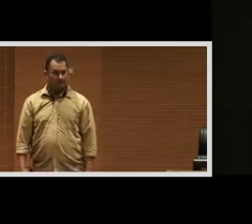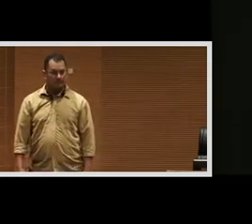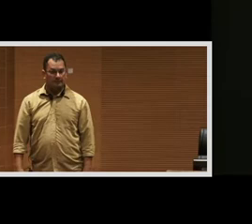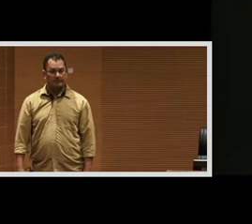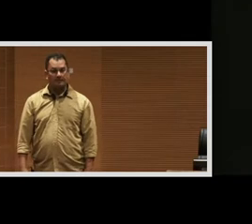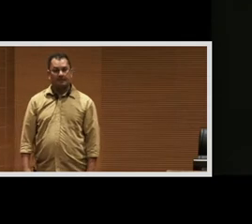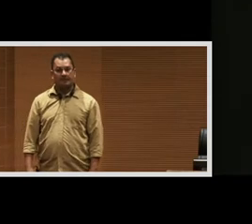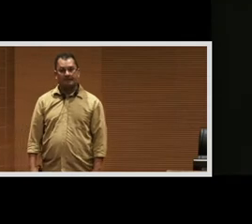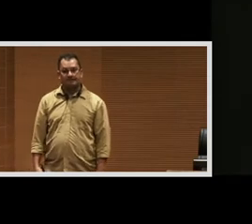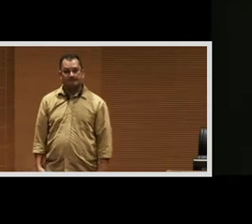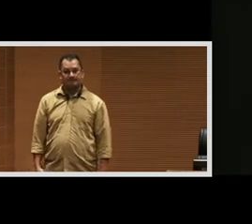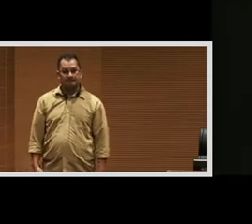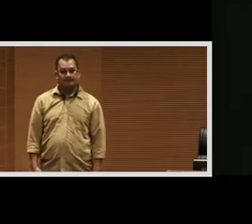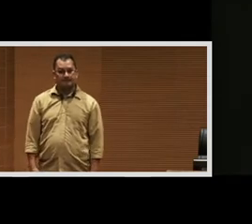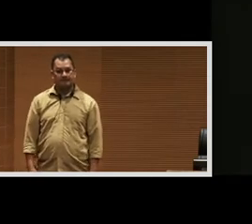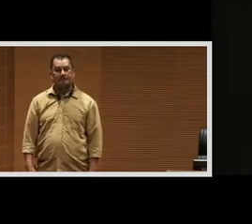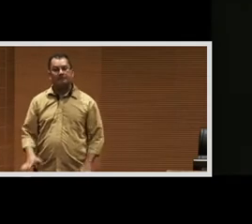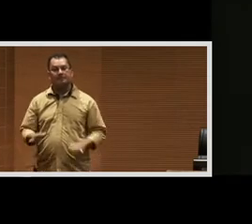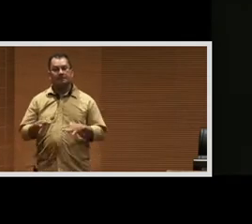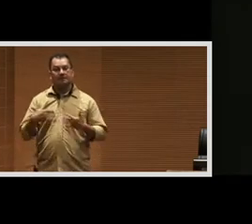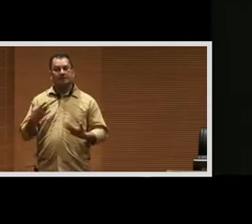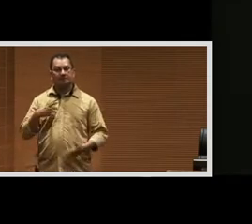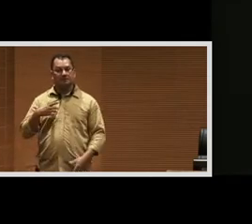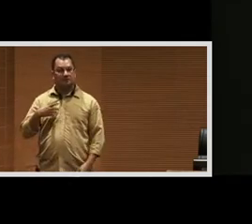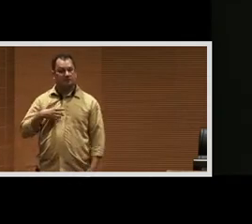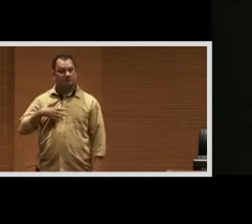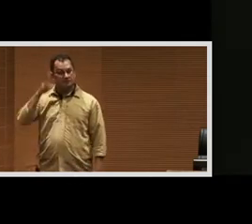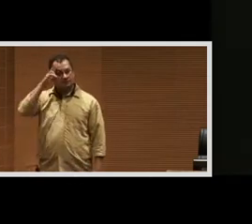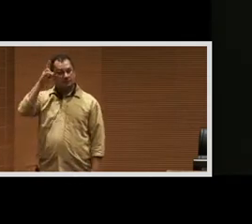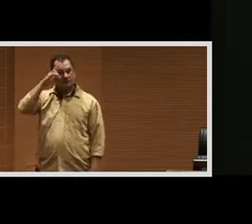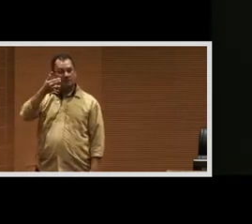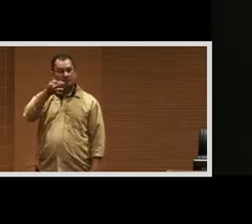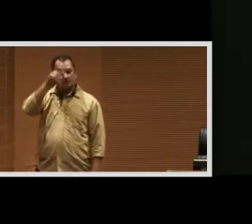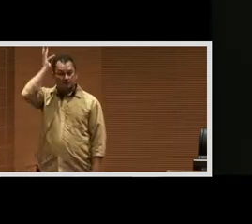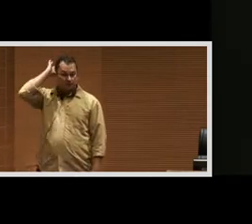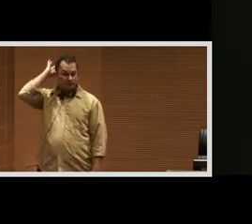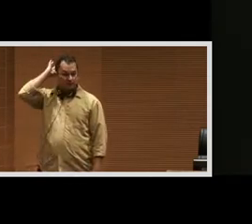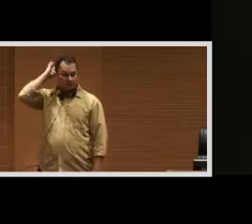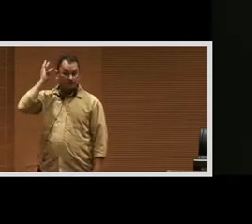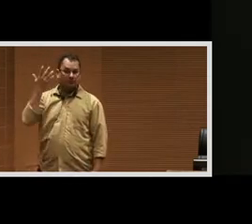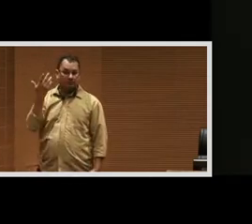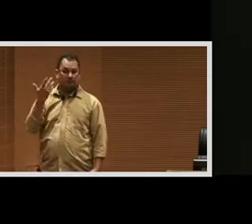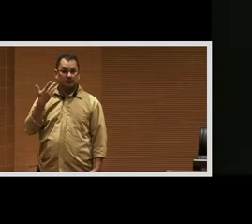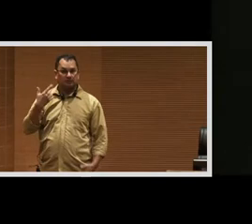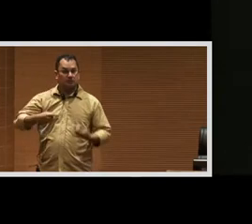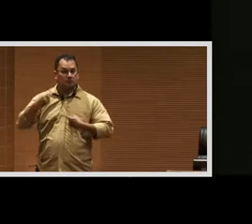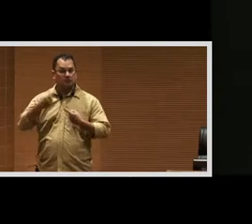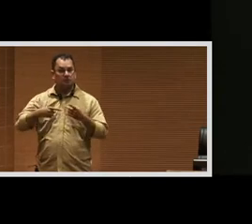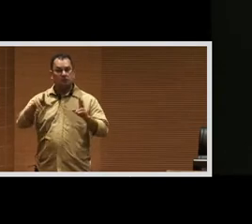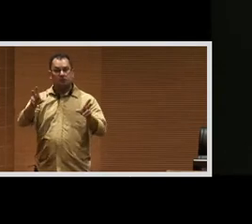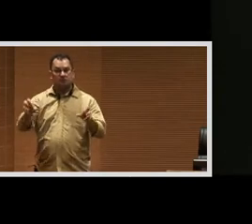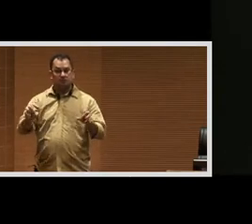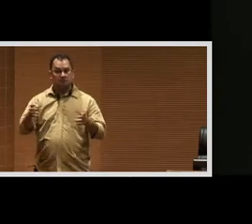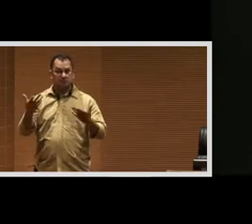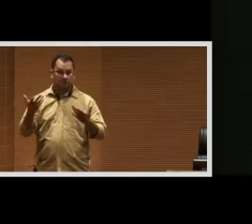E aí, a gente tem que lembrar do Foucault discutindo a medicina. Né?